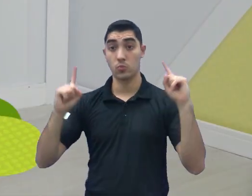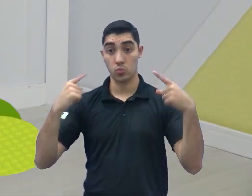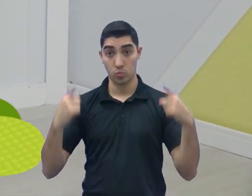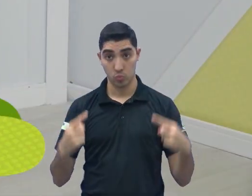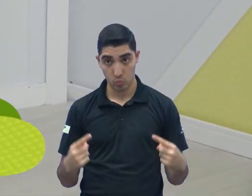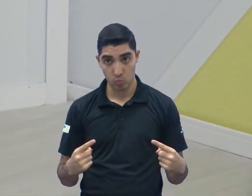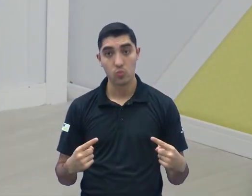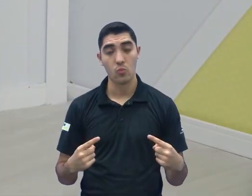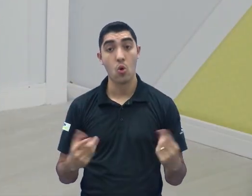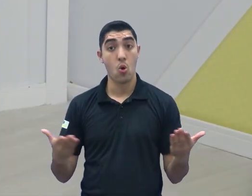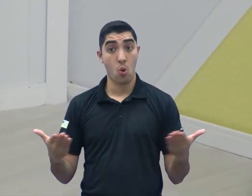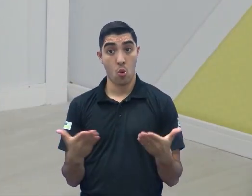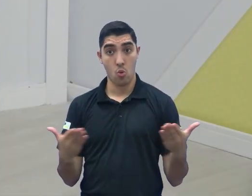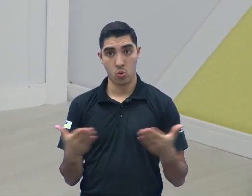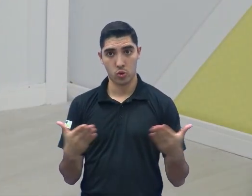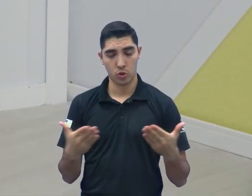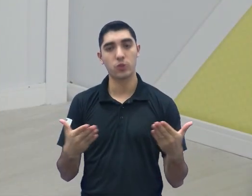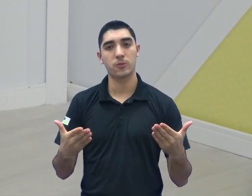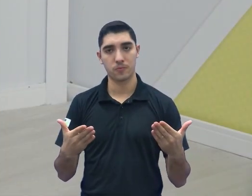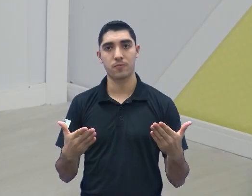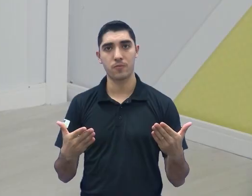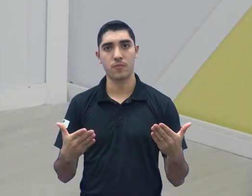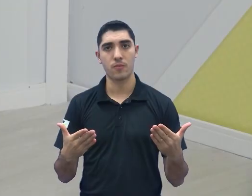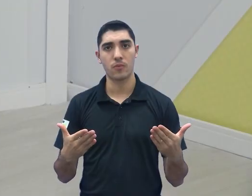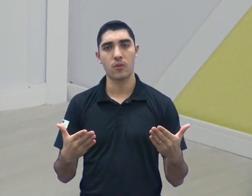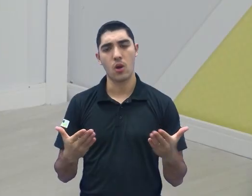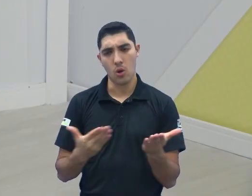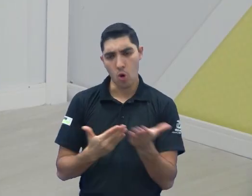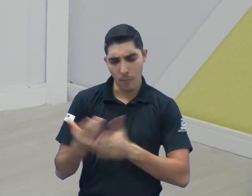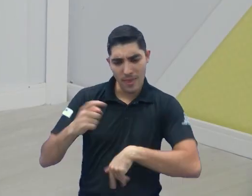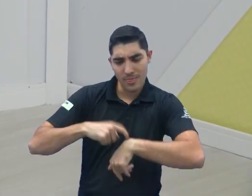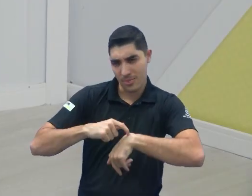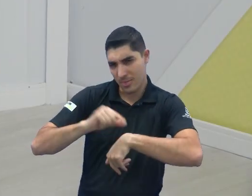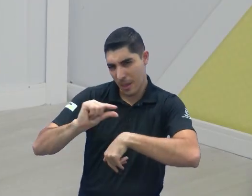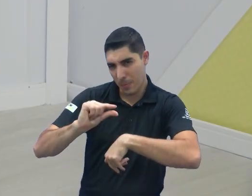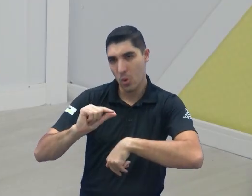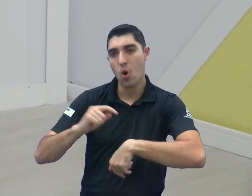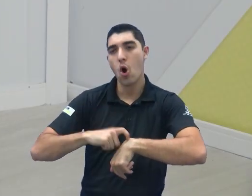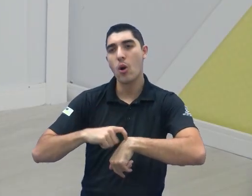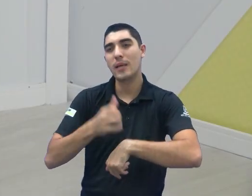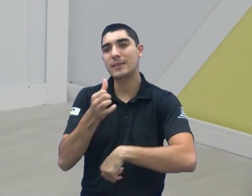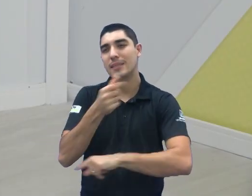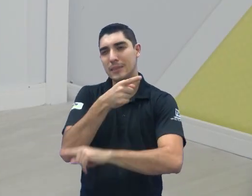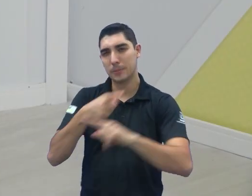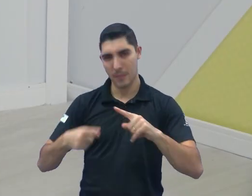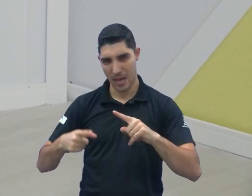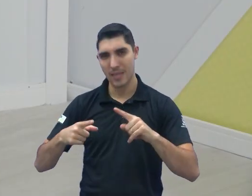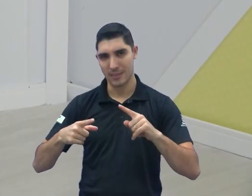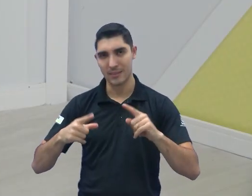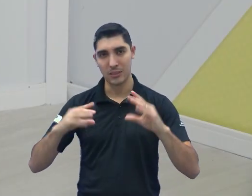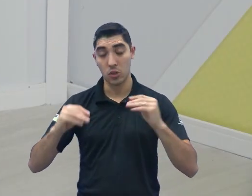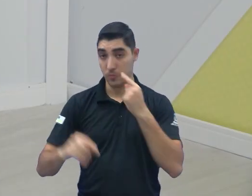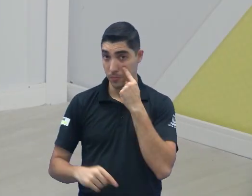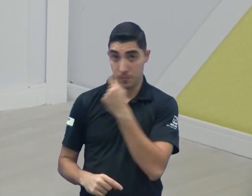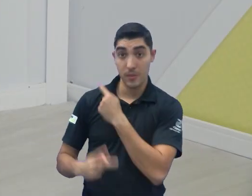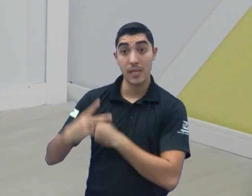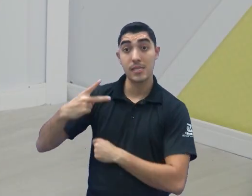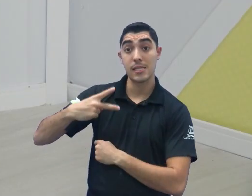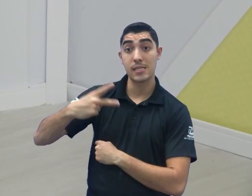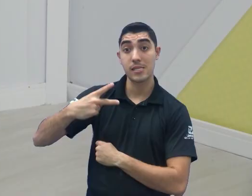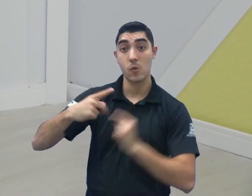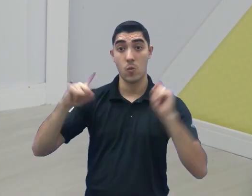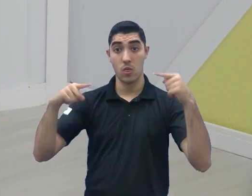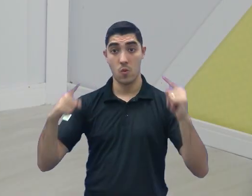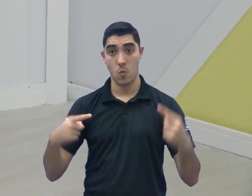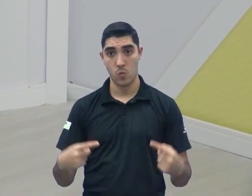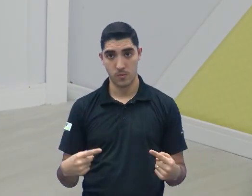já começando, entre aspas, daqui a pouco, às 18h30. Tem aí, Matheus? A segunda rodada tem ali, ó. Então,